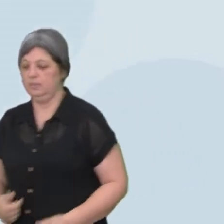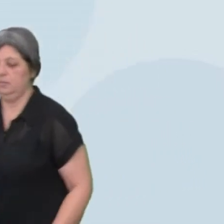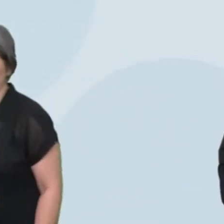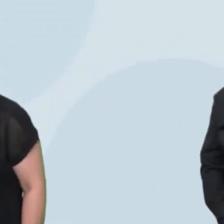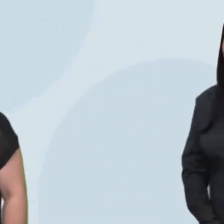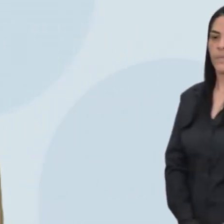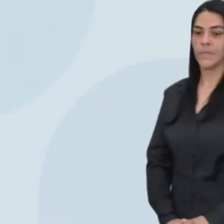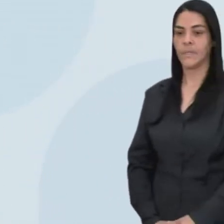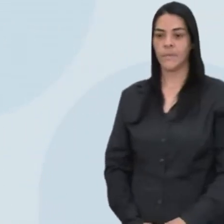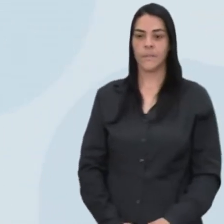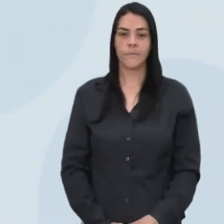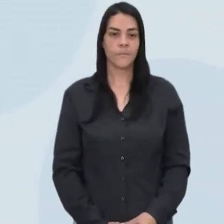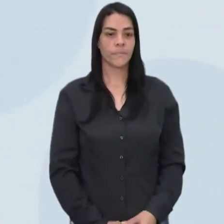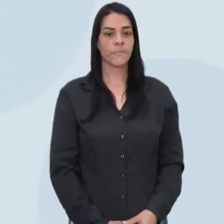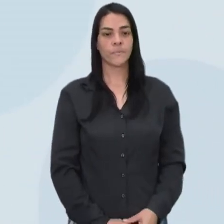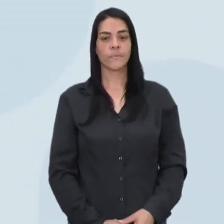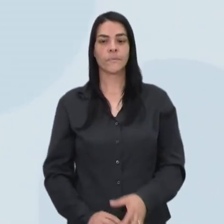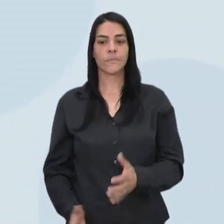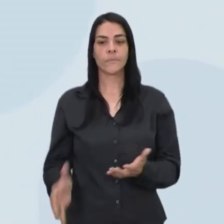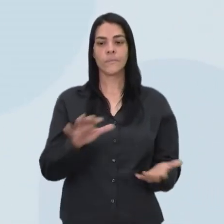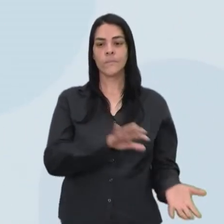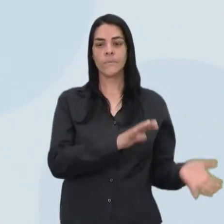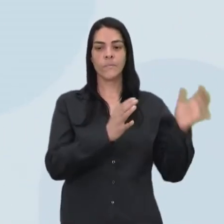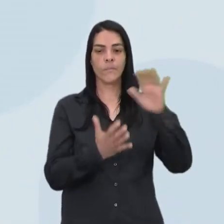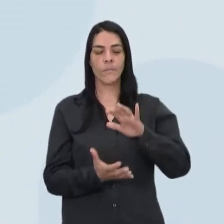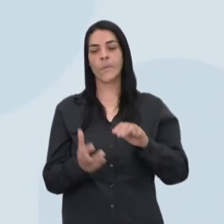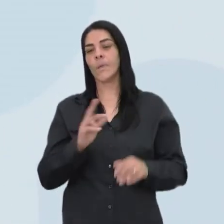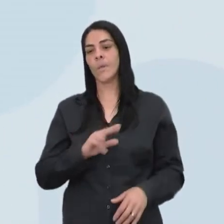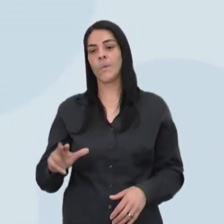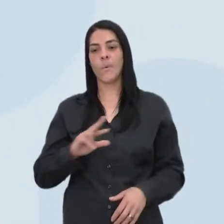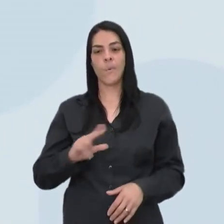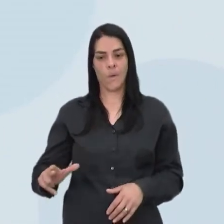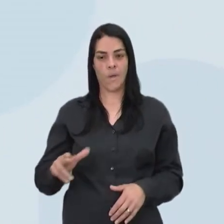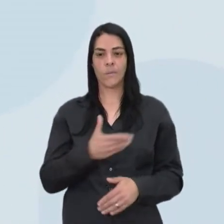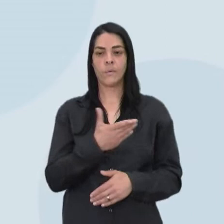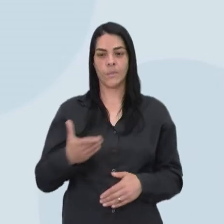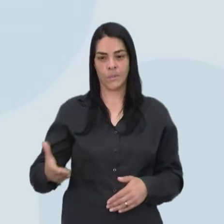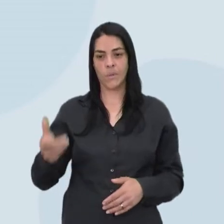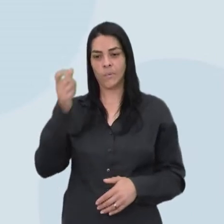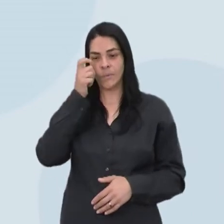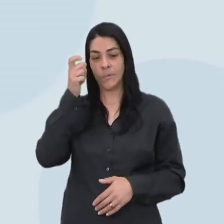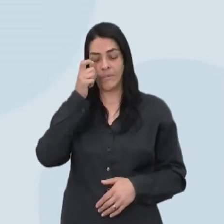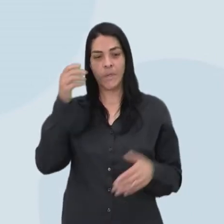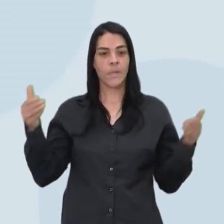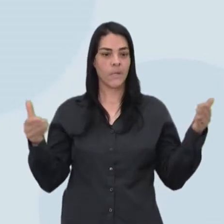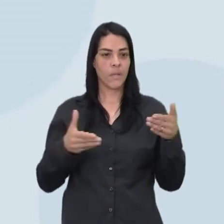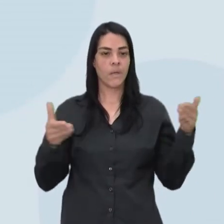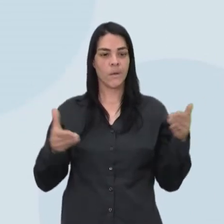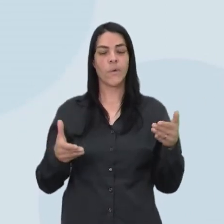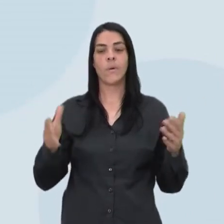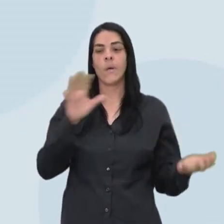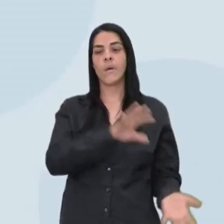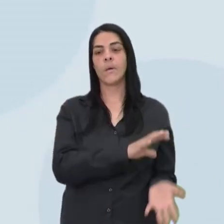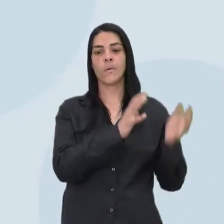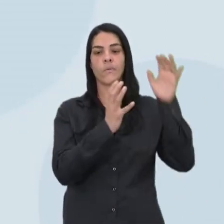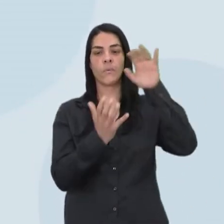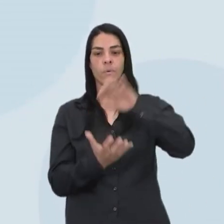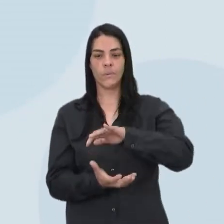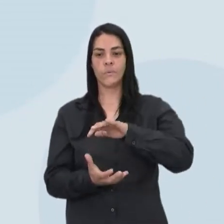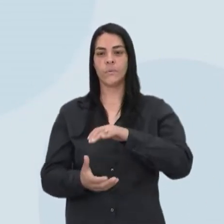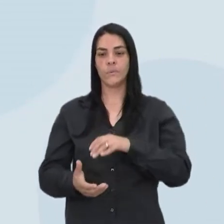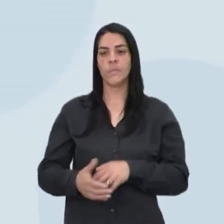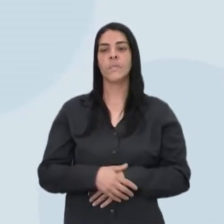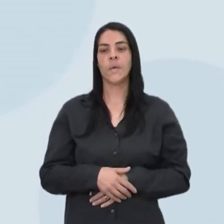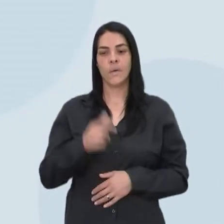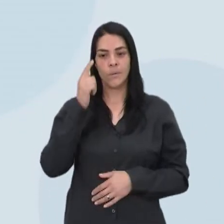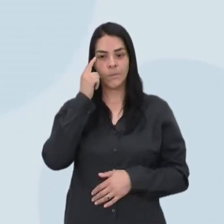esse tipo de revolução que eu estou dizendo que não é a que a gente está vendo agora, por exemplo, aí a Revolução Chinesa, que tirou um governo